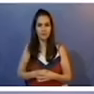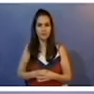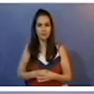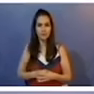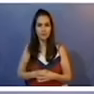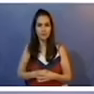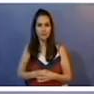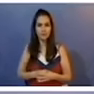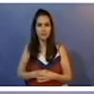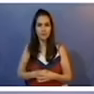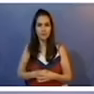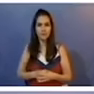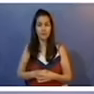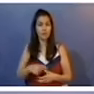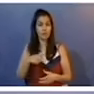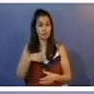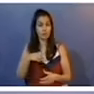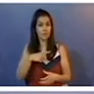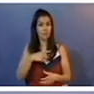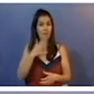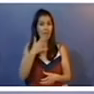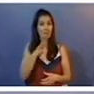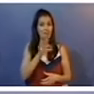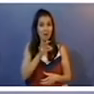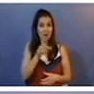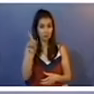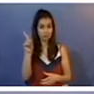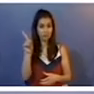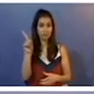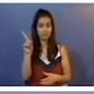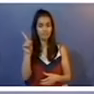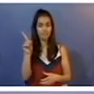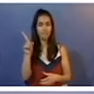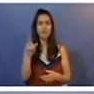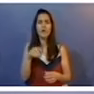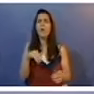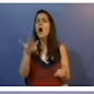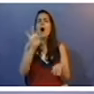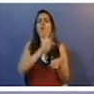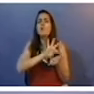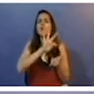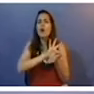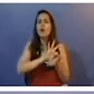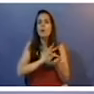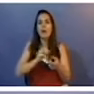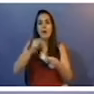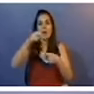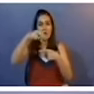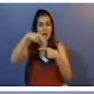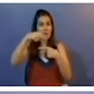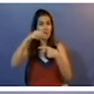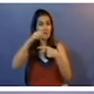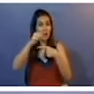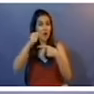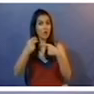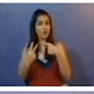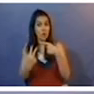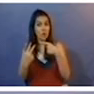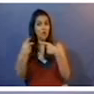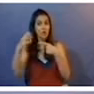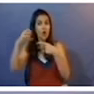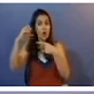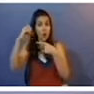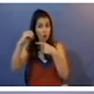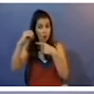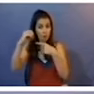Nós temos aqui o óxido de sódio. Então, aqui a fórmula dele, Na2O.